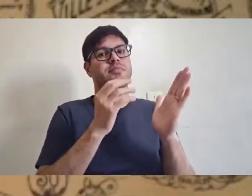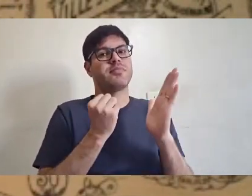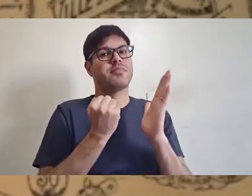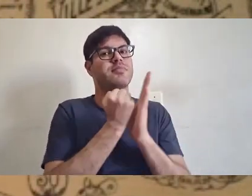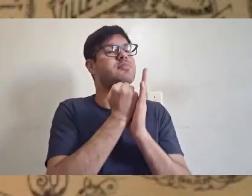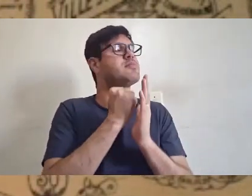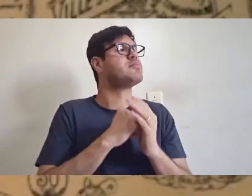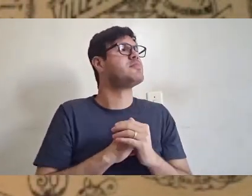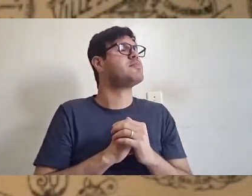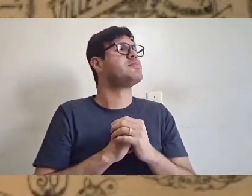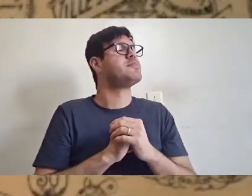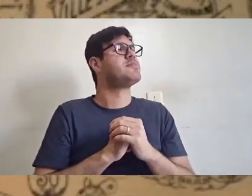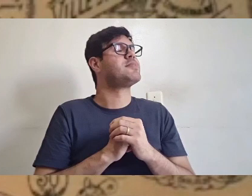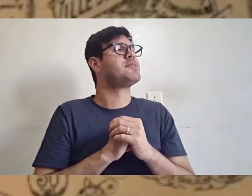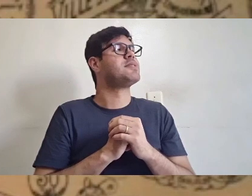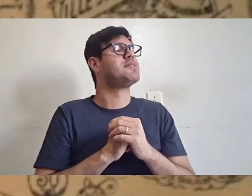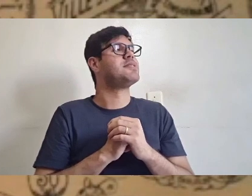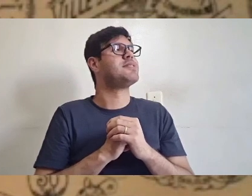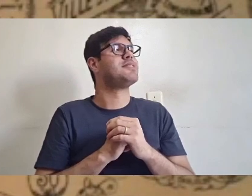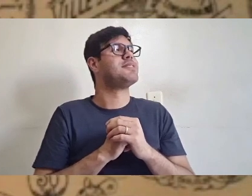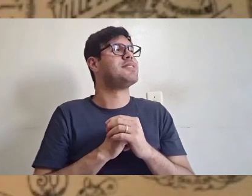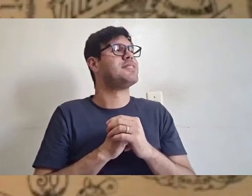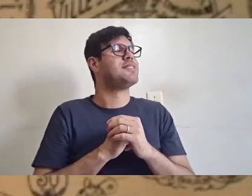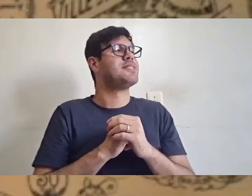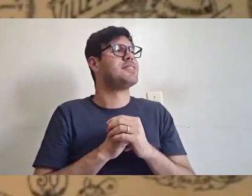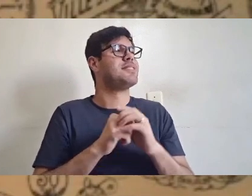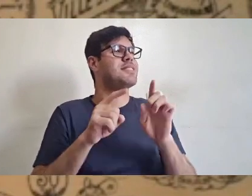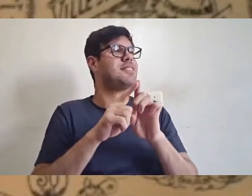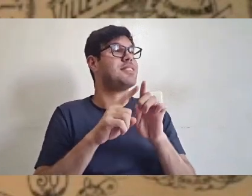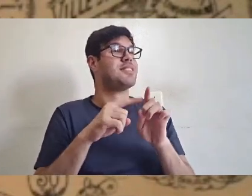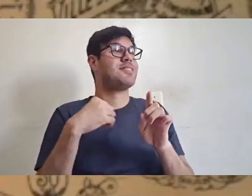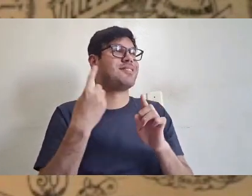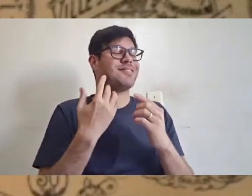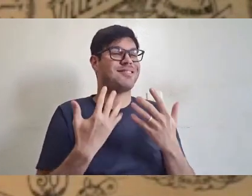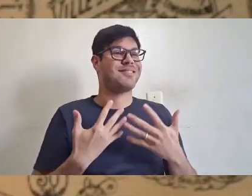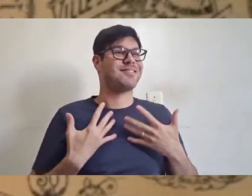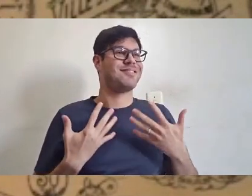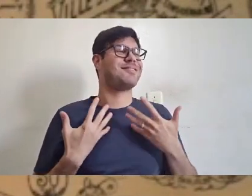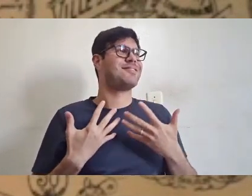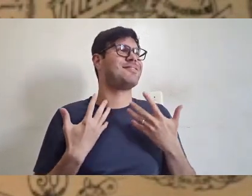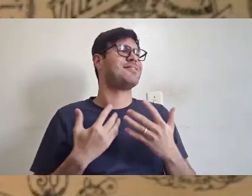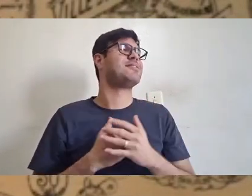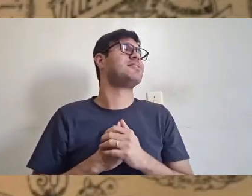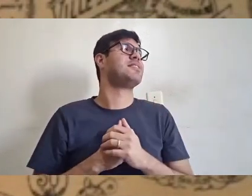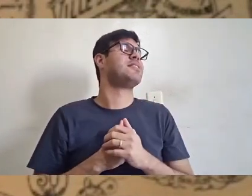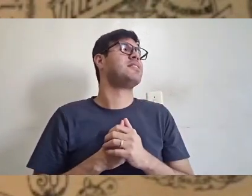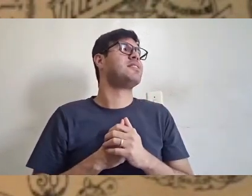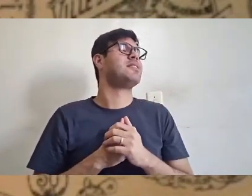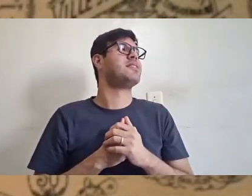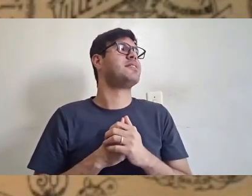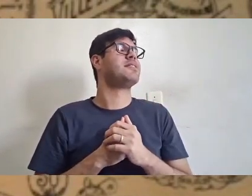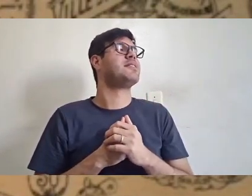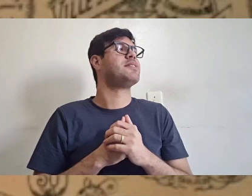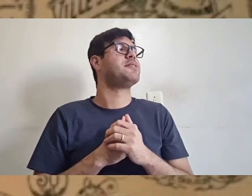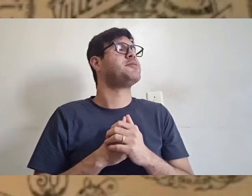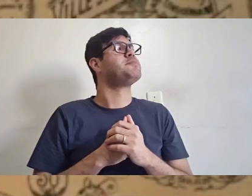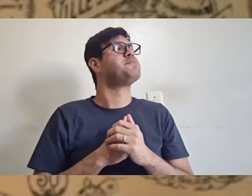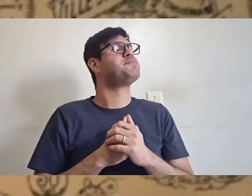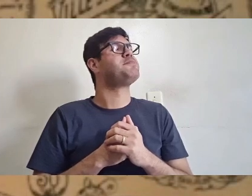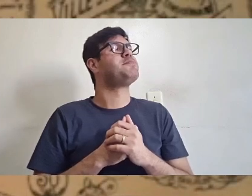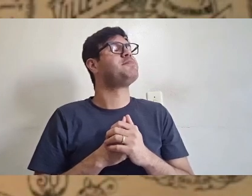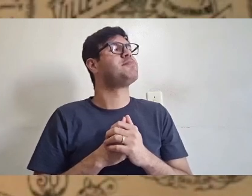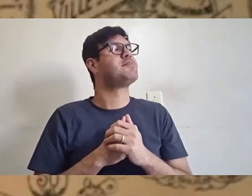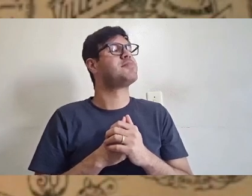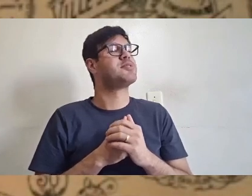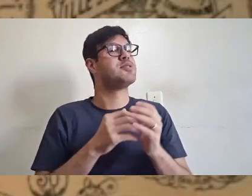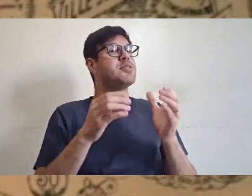marcantes e que nos encheu de muita alegria foi termos formado a